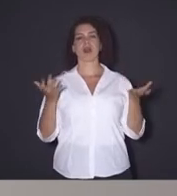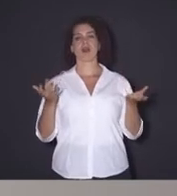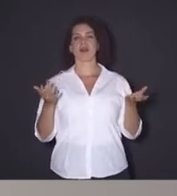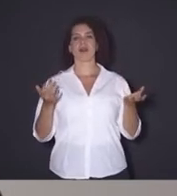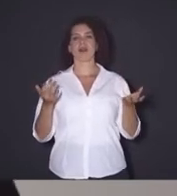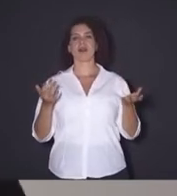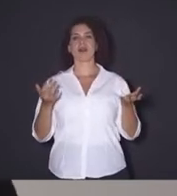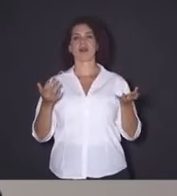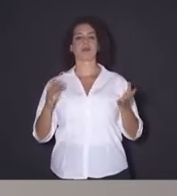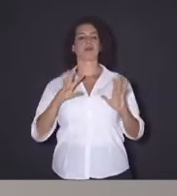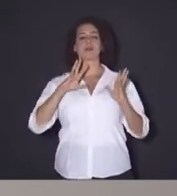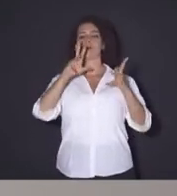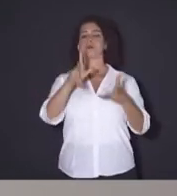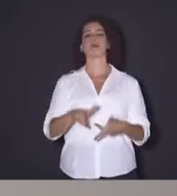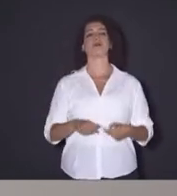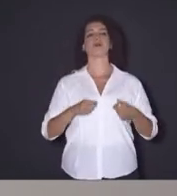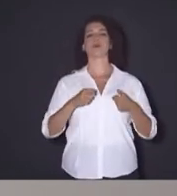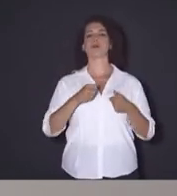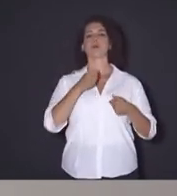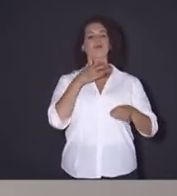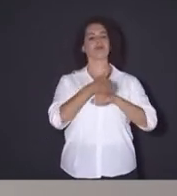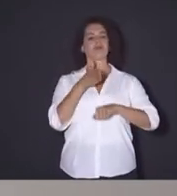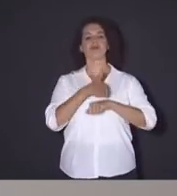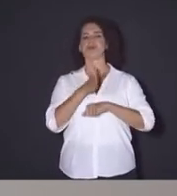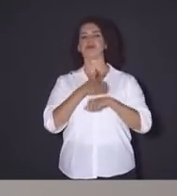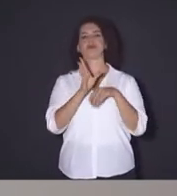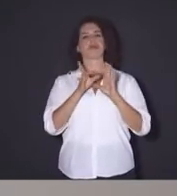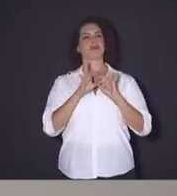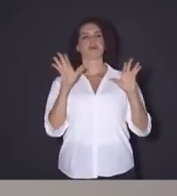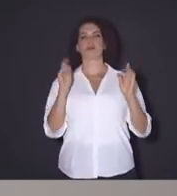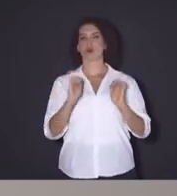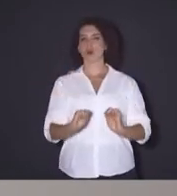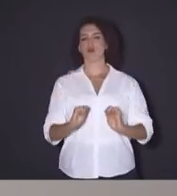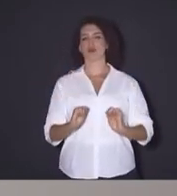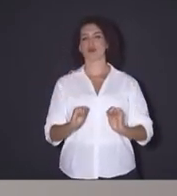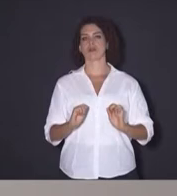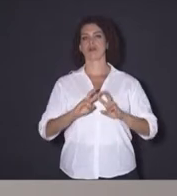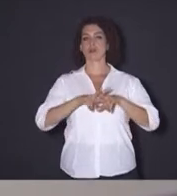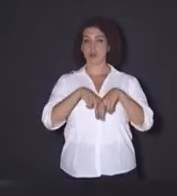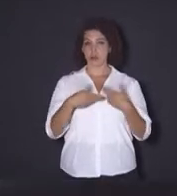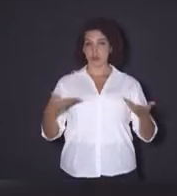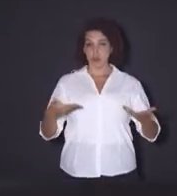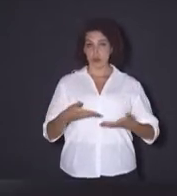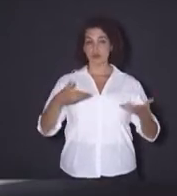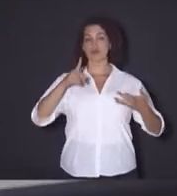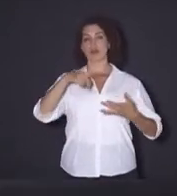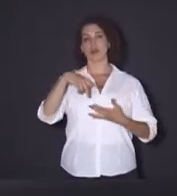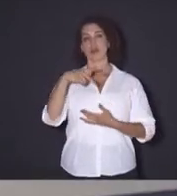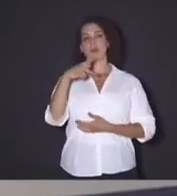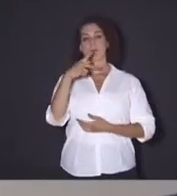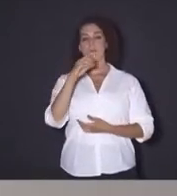escala global de acesso. Por isso que falamos hoje em pós-iluminismo, por isso que discutimos aí uma espécie de